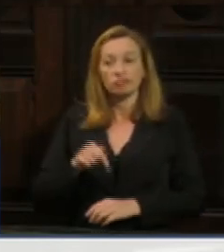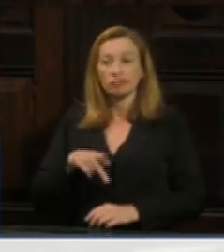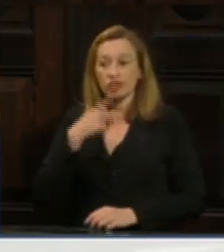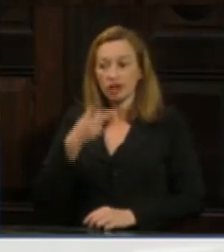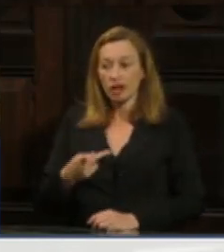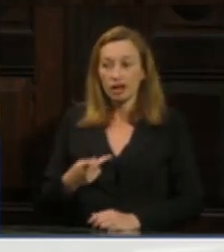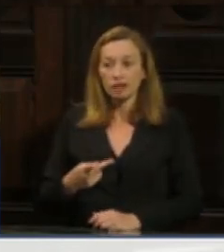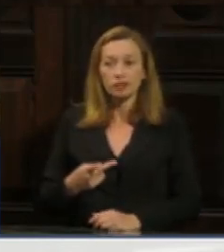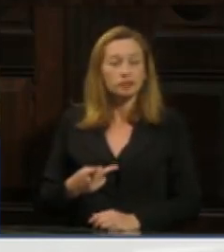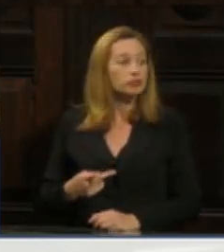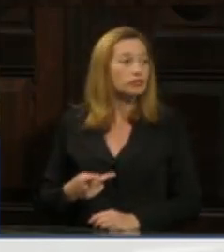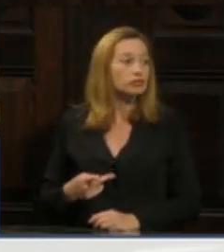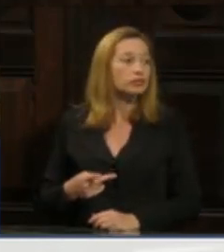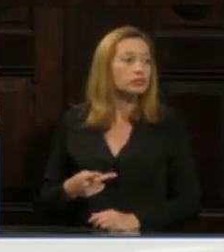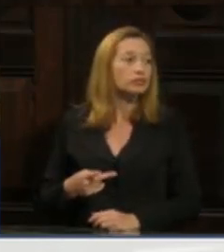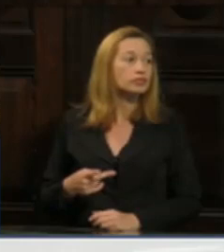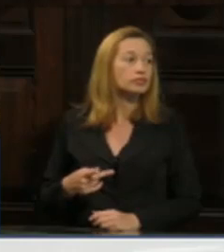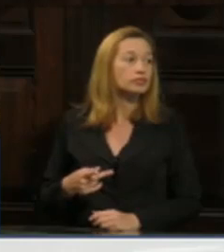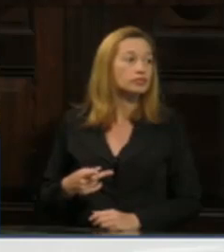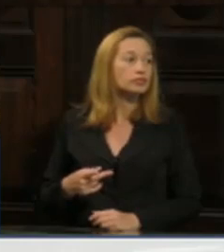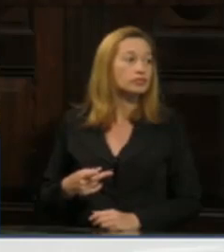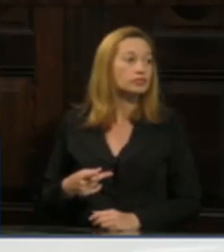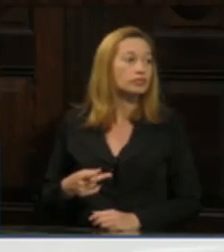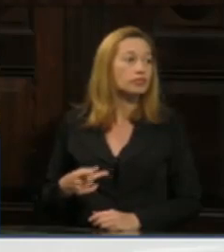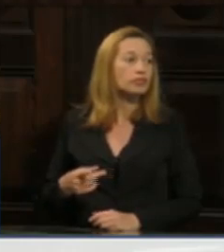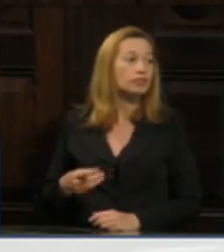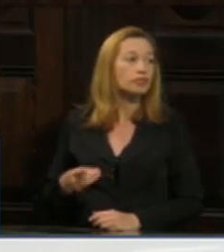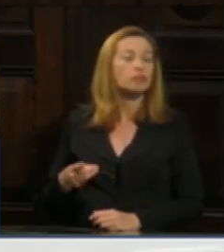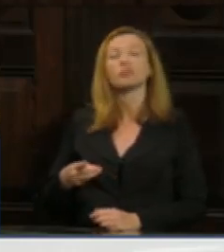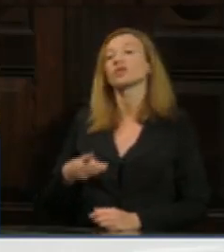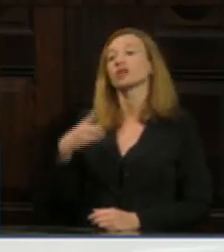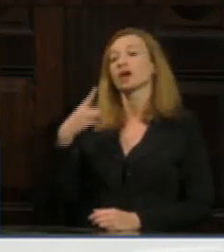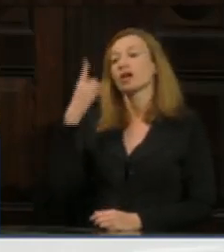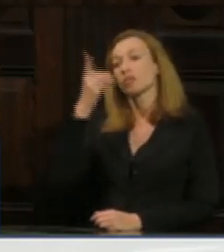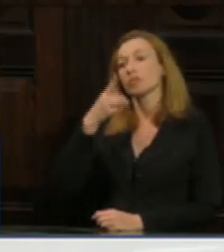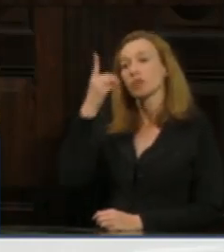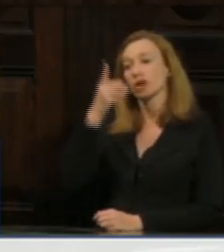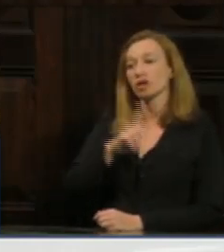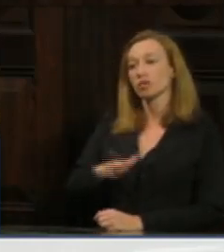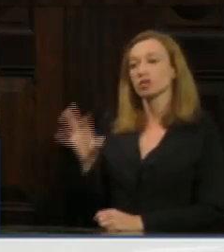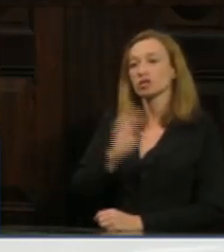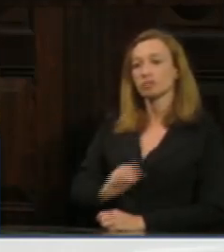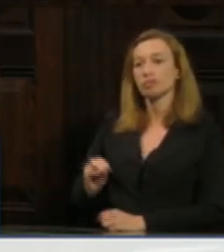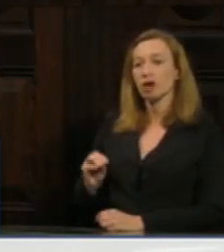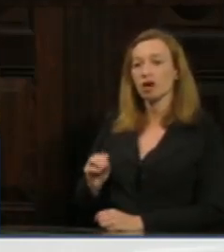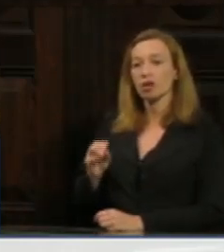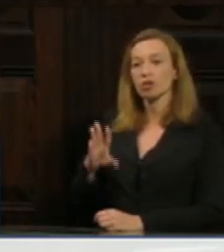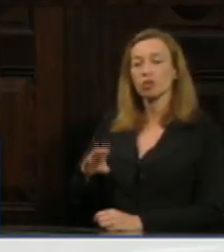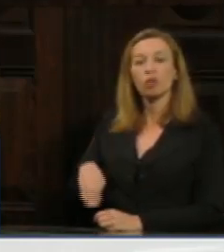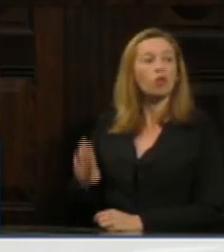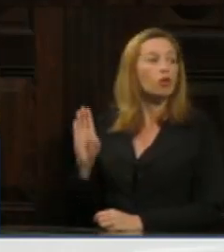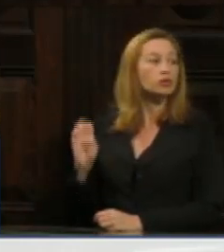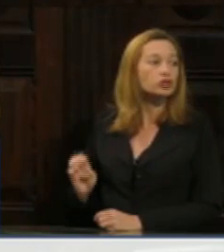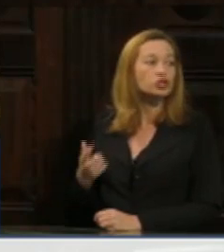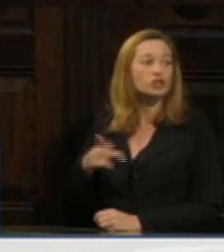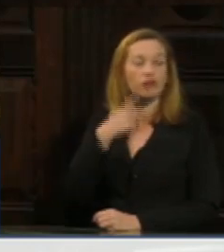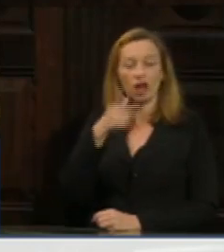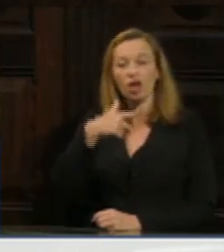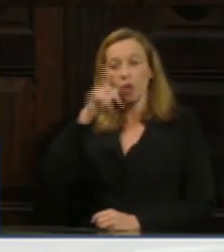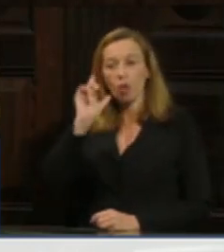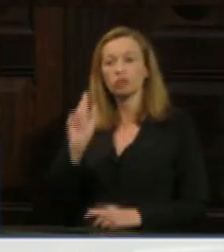muito importante para, eventualmente, subsidiar investigações que possam dizer